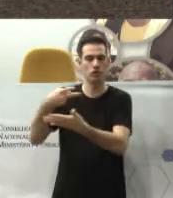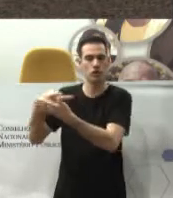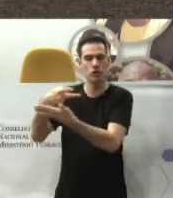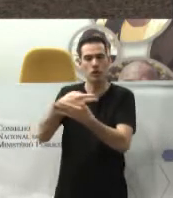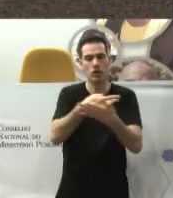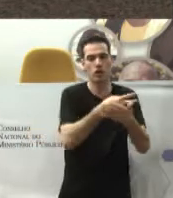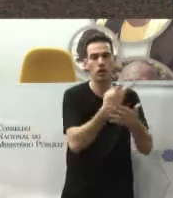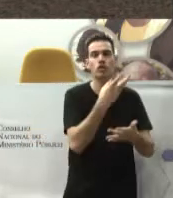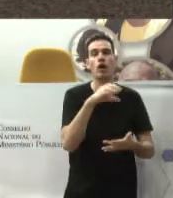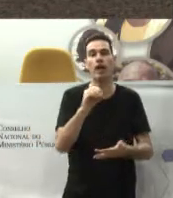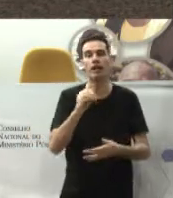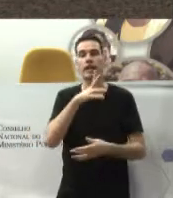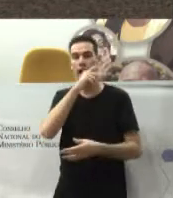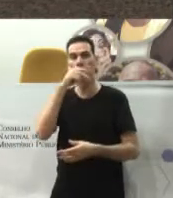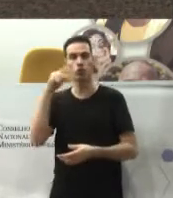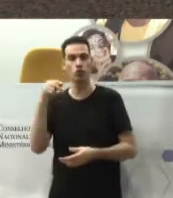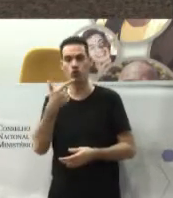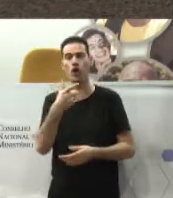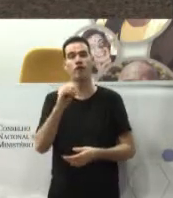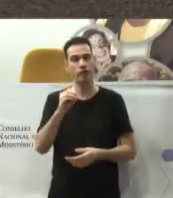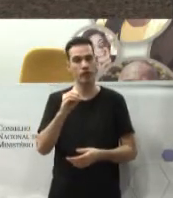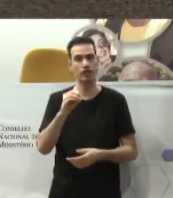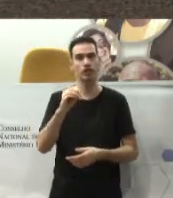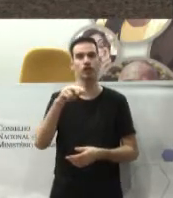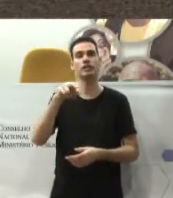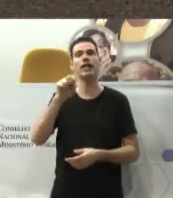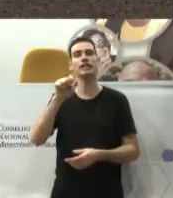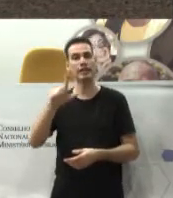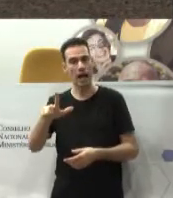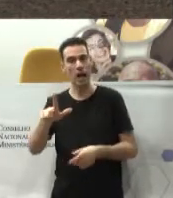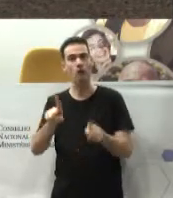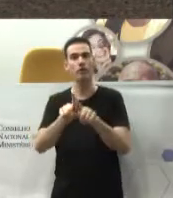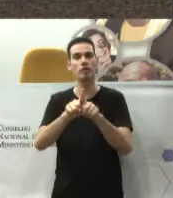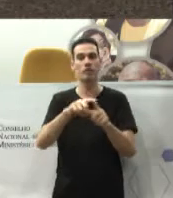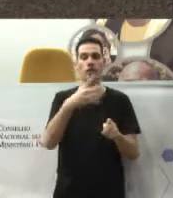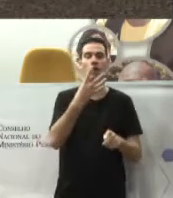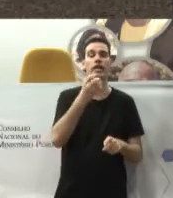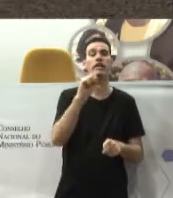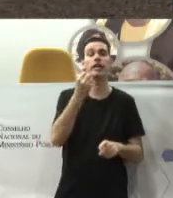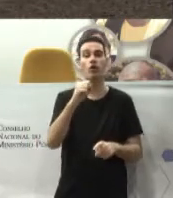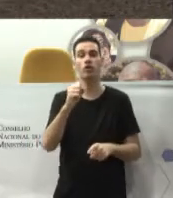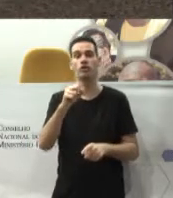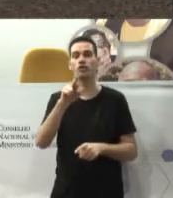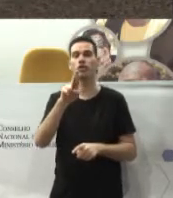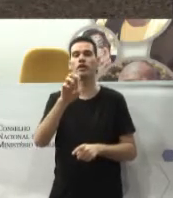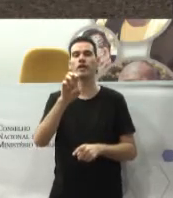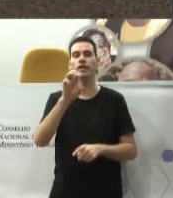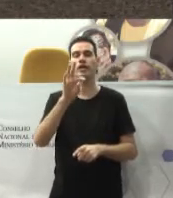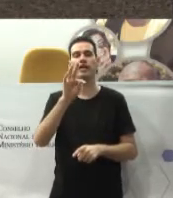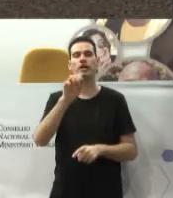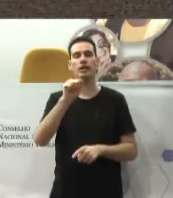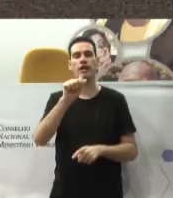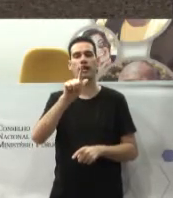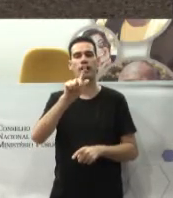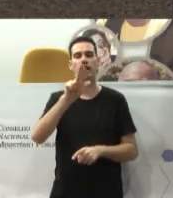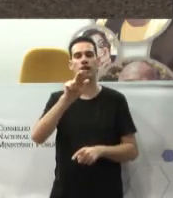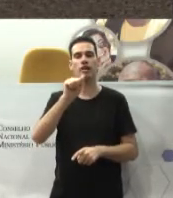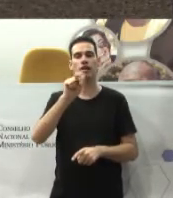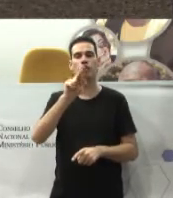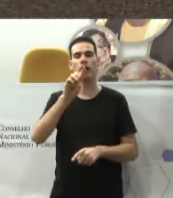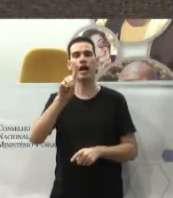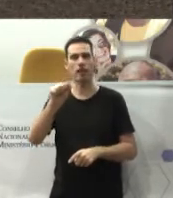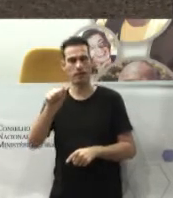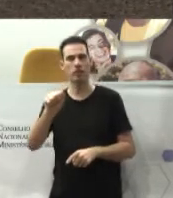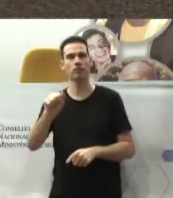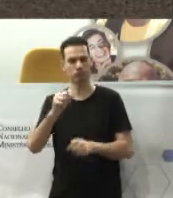UTI adulto, 20 leitos de UTI neonatal e 48 leitos de retaguarda no Hospital Walter Cantídio. União,